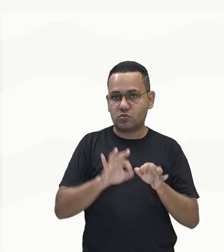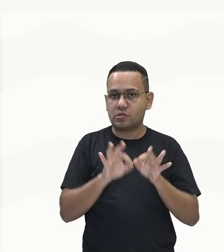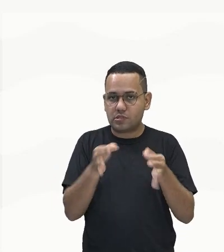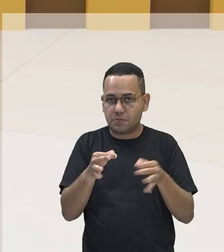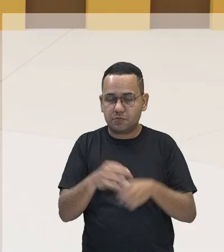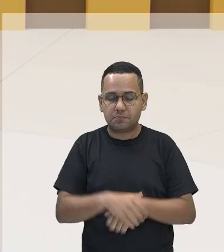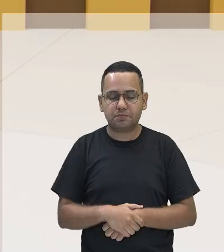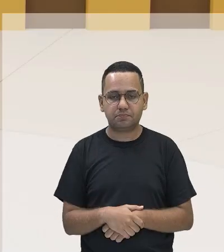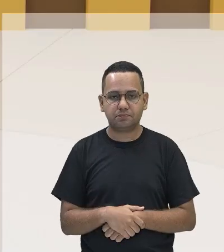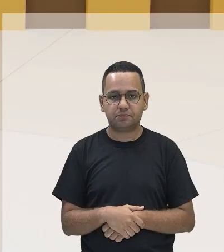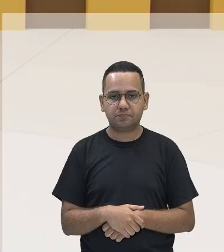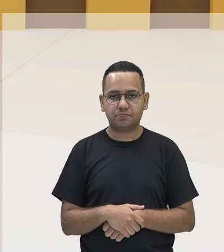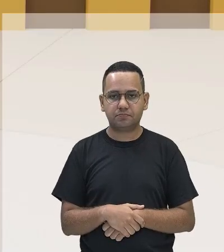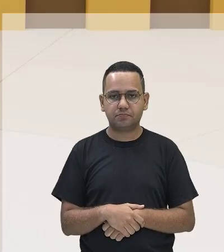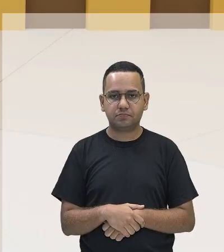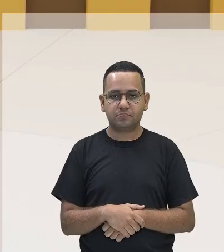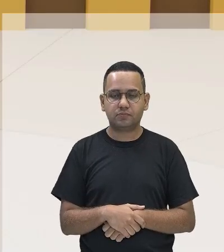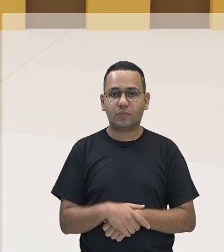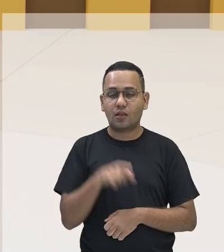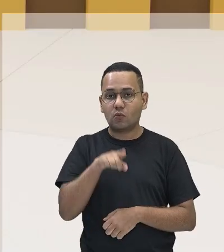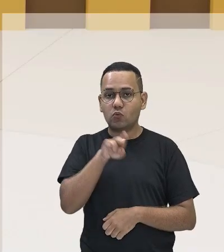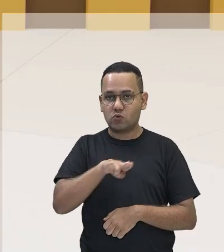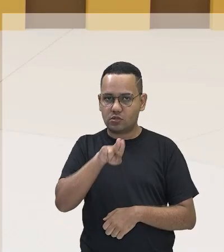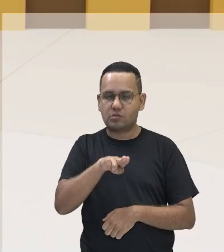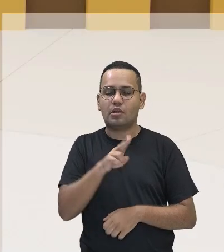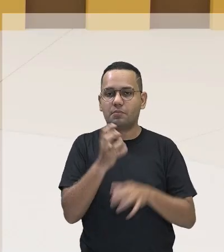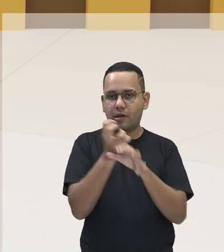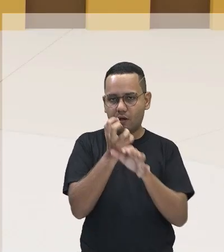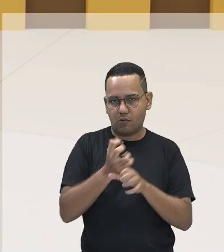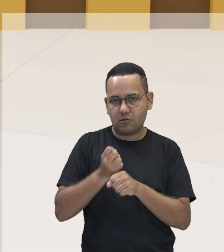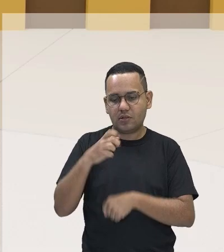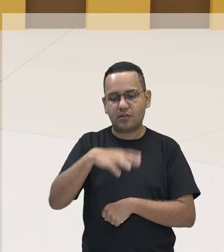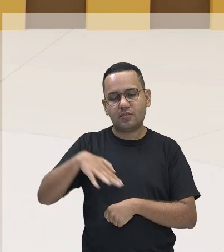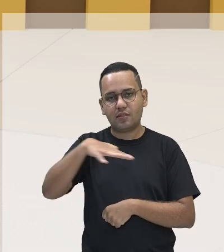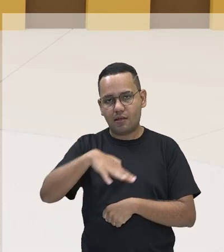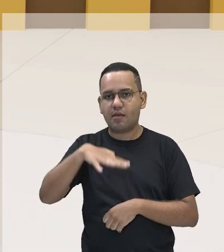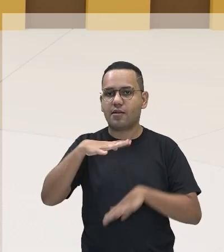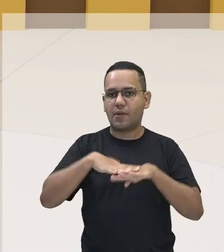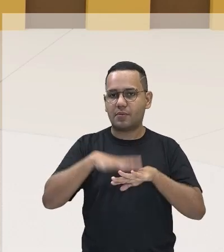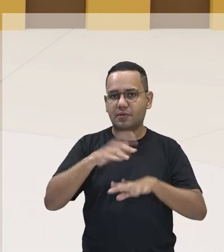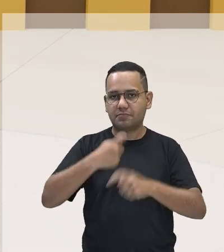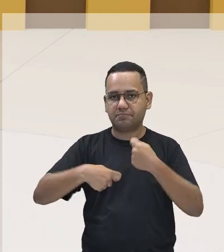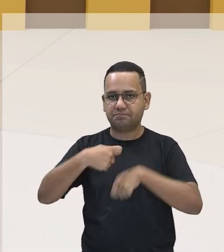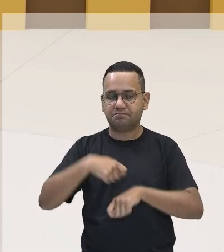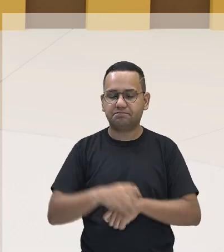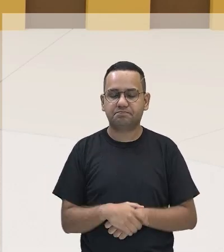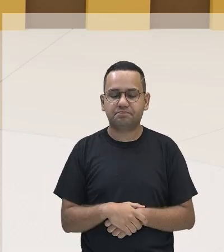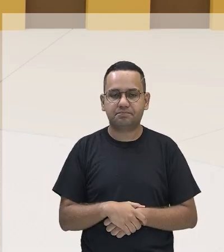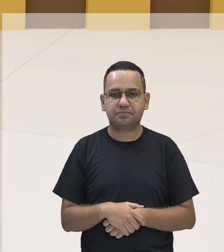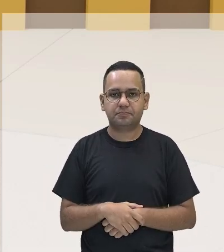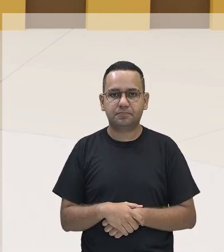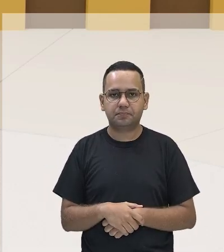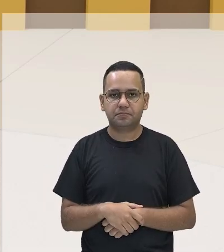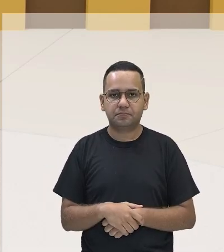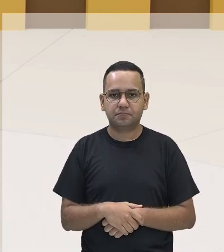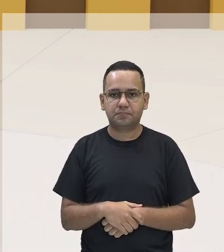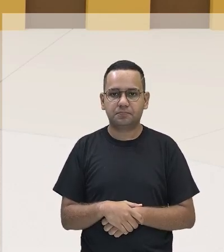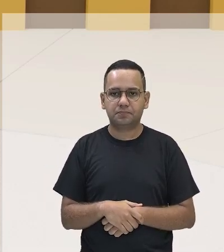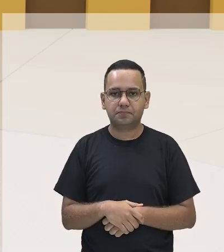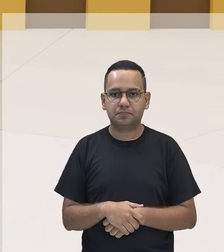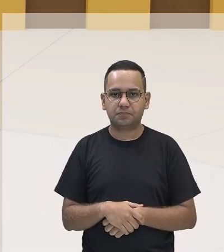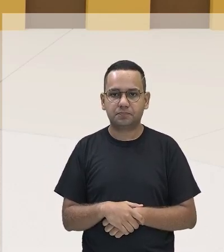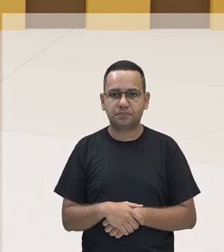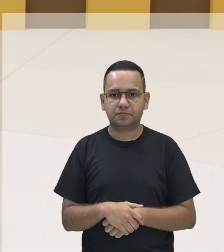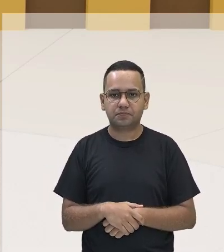gente faz para calcular os juros simples aí dentro da nossa matemática financeira? Tudo bem? Então, agora, vamos ver